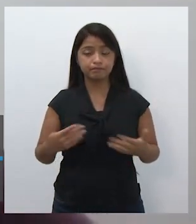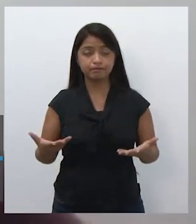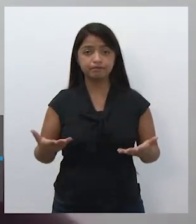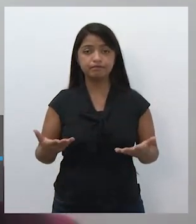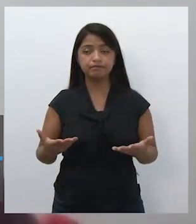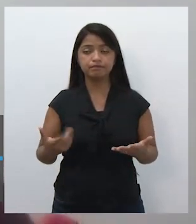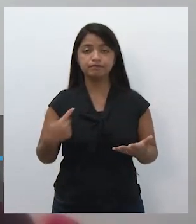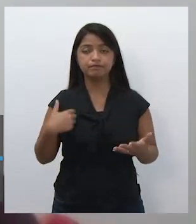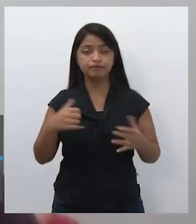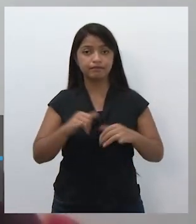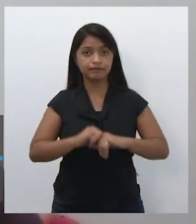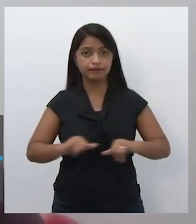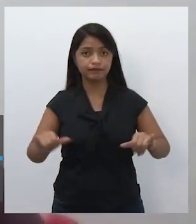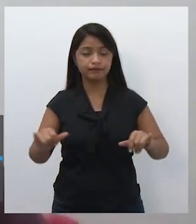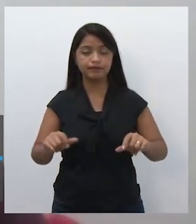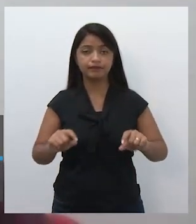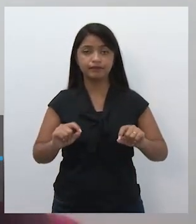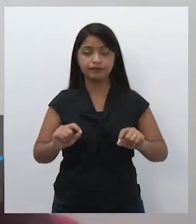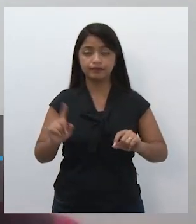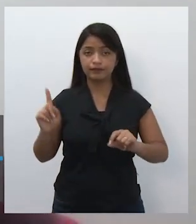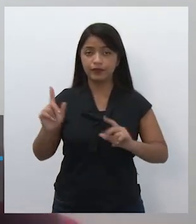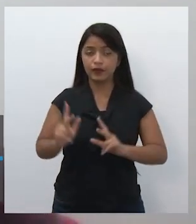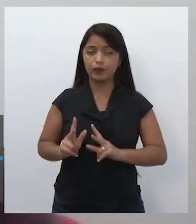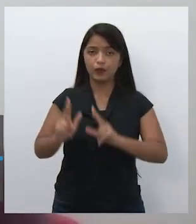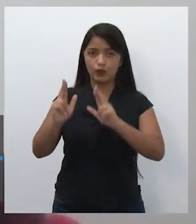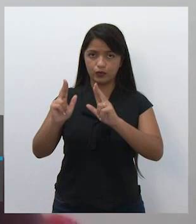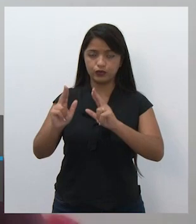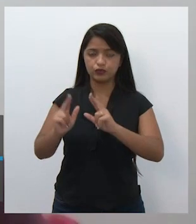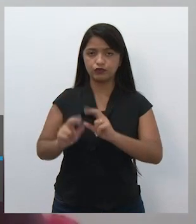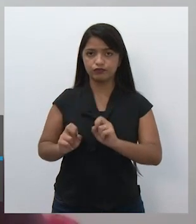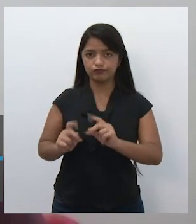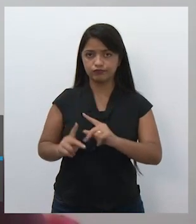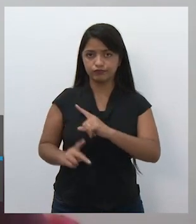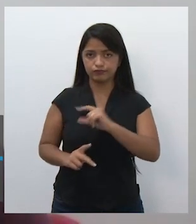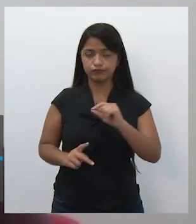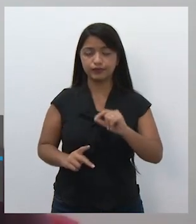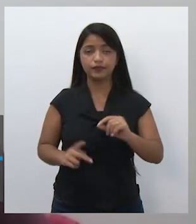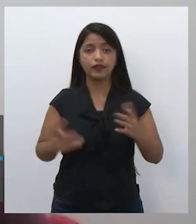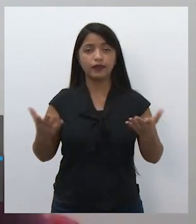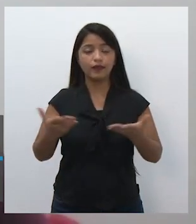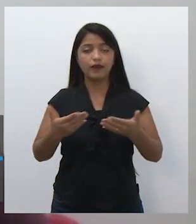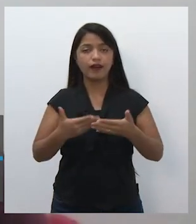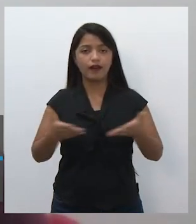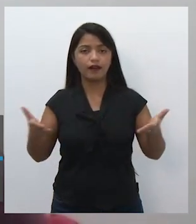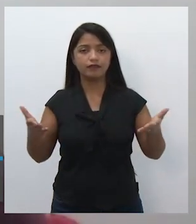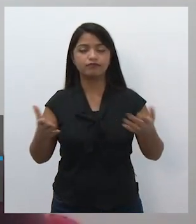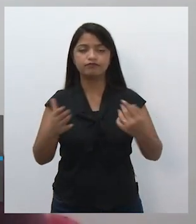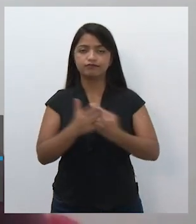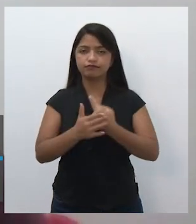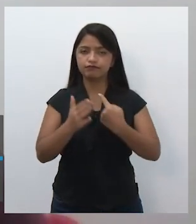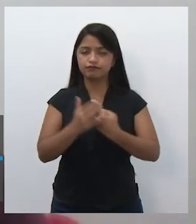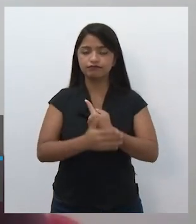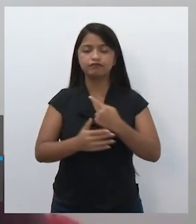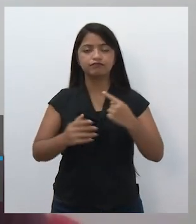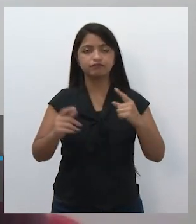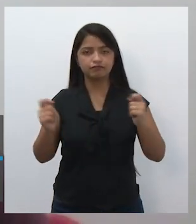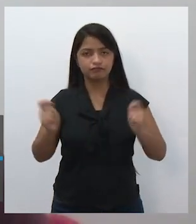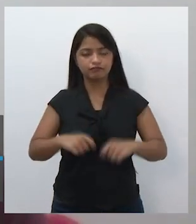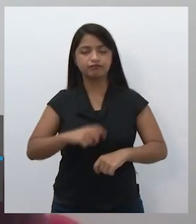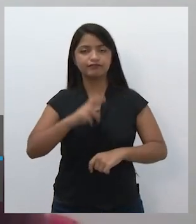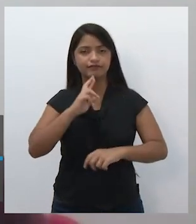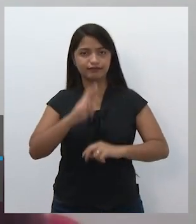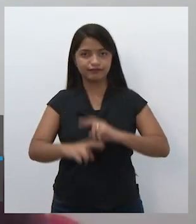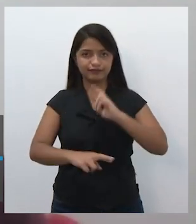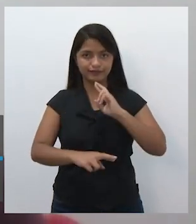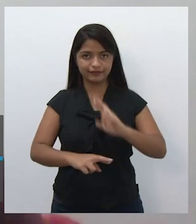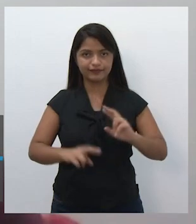que foi uma escolha esse recorte, né? E que agora a gente queria abrir para que poder responder algumas perguntas que vocês tenham, mais algumas